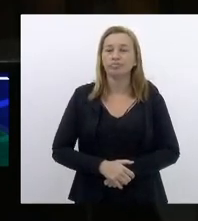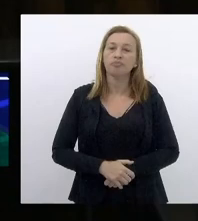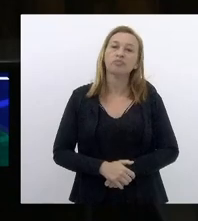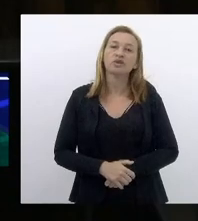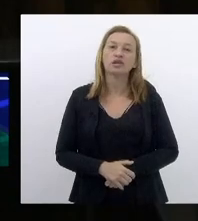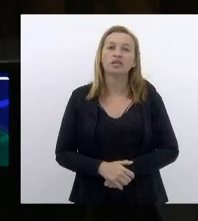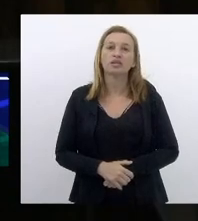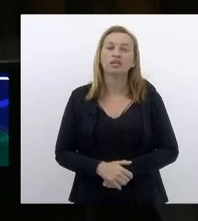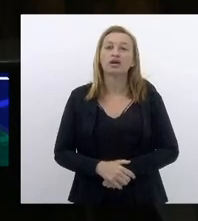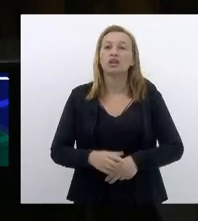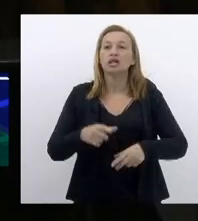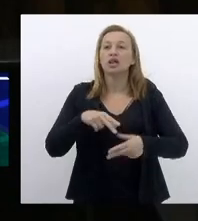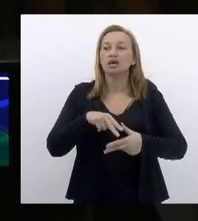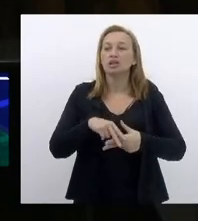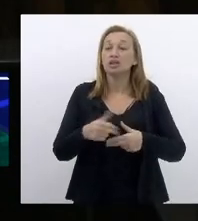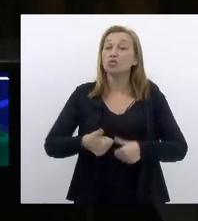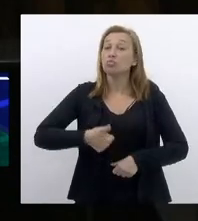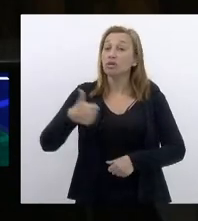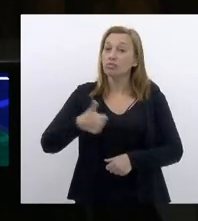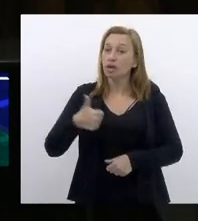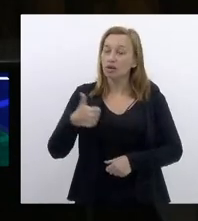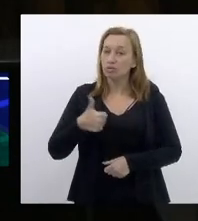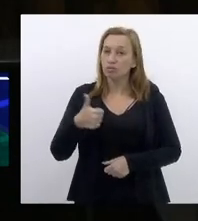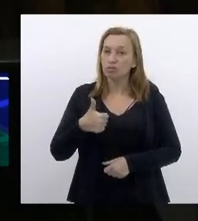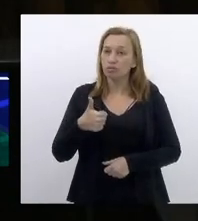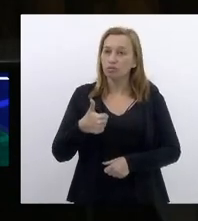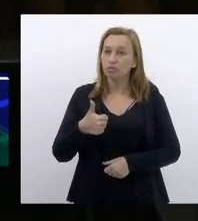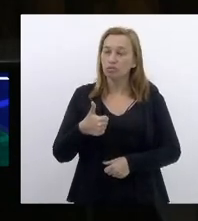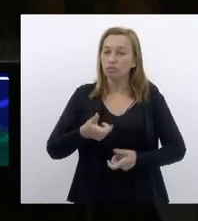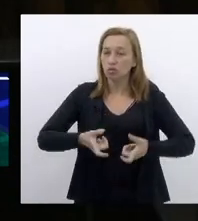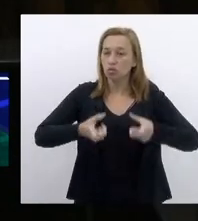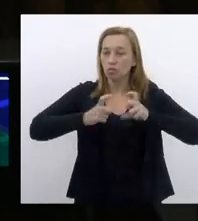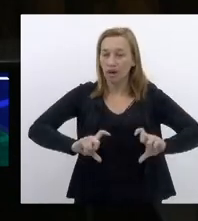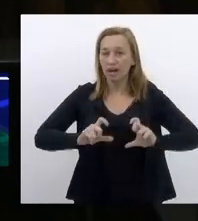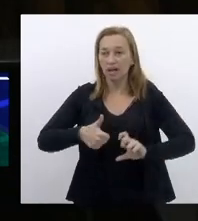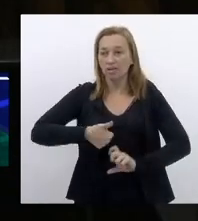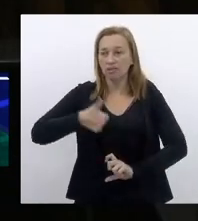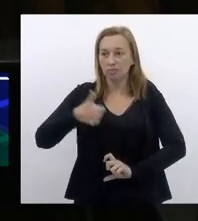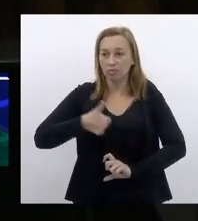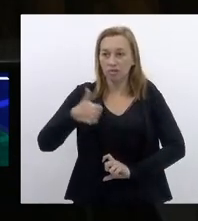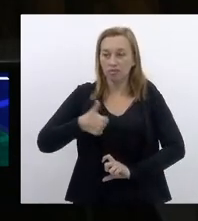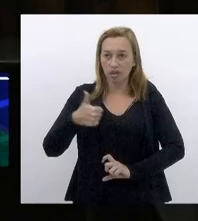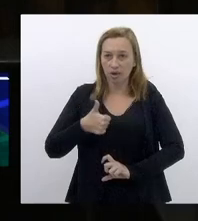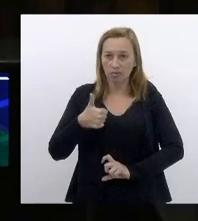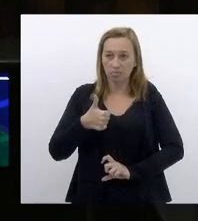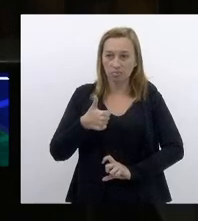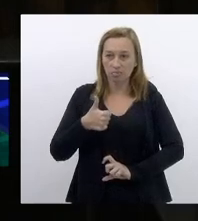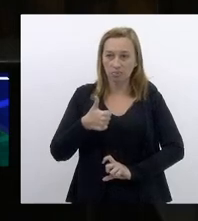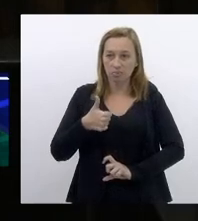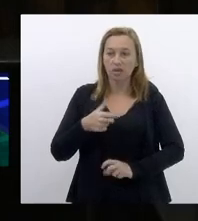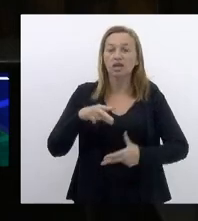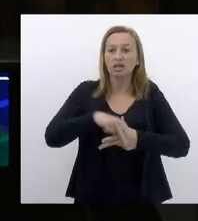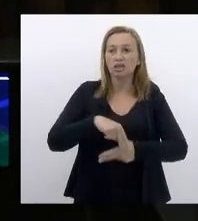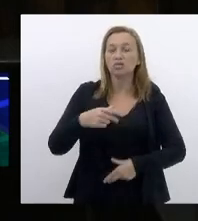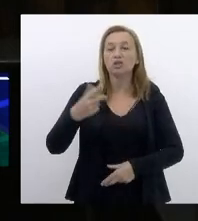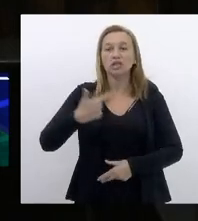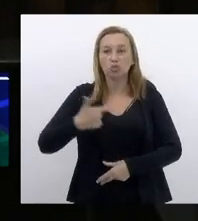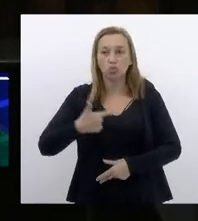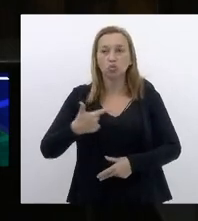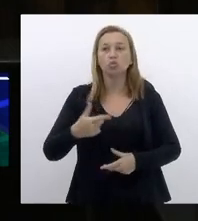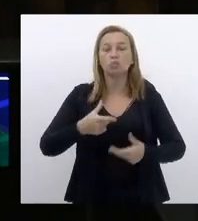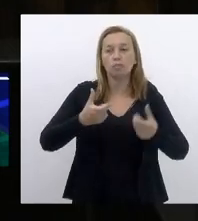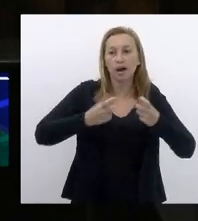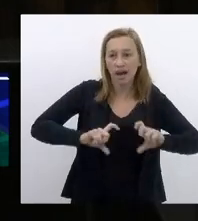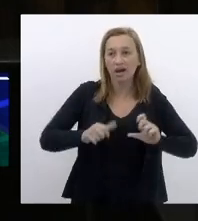no inciso 1º do parágrafo 1º, no inciso 2º do parágrafo 1º